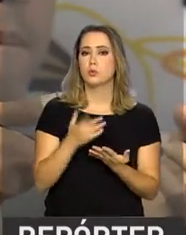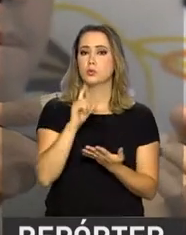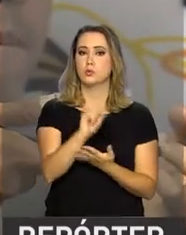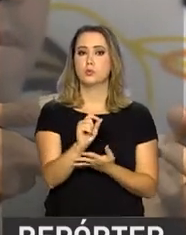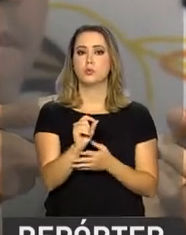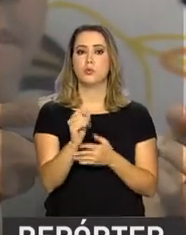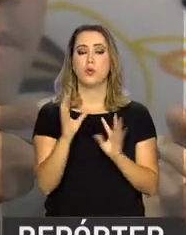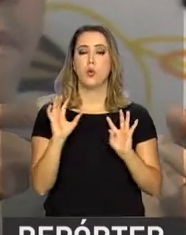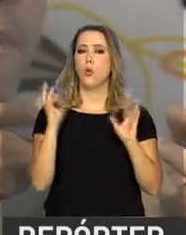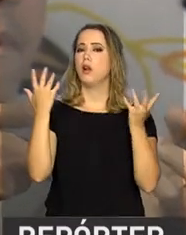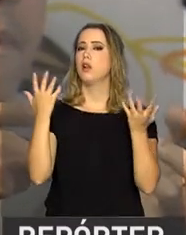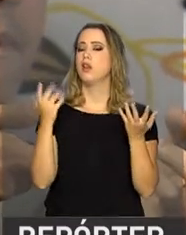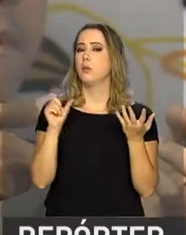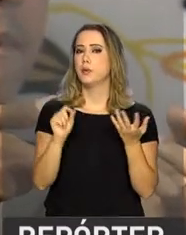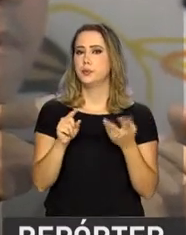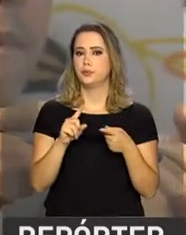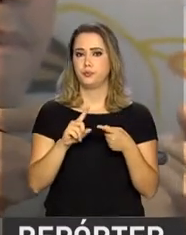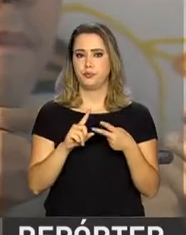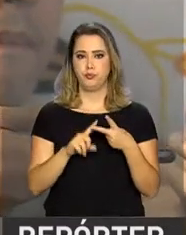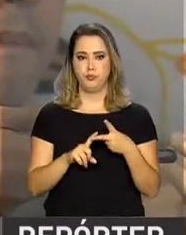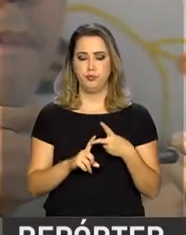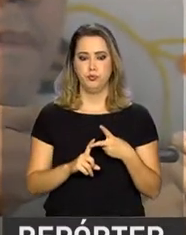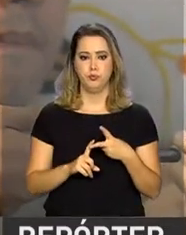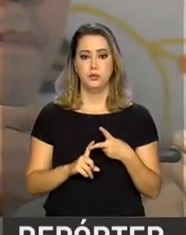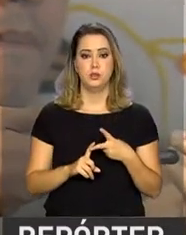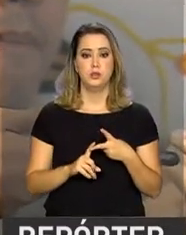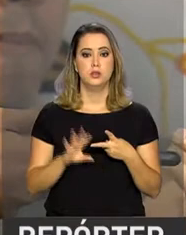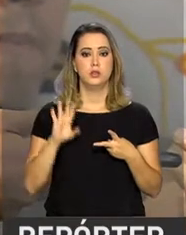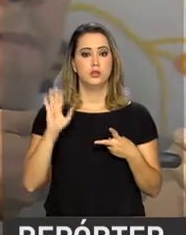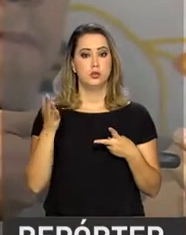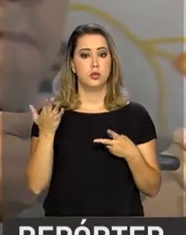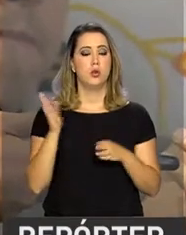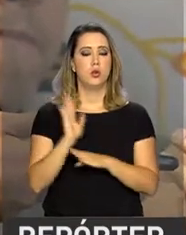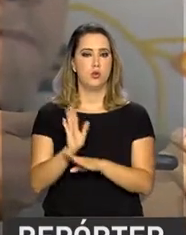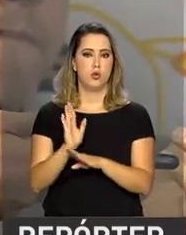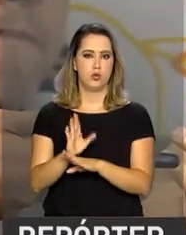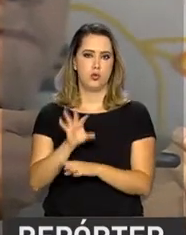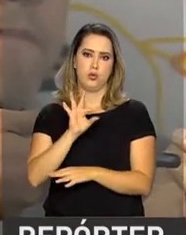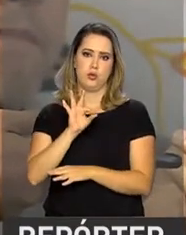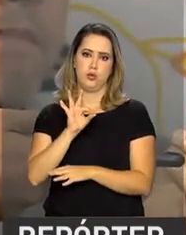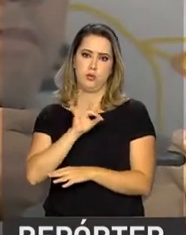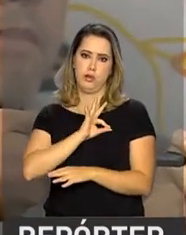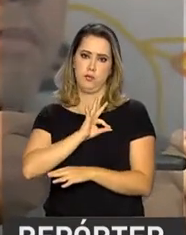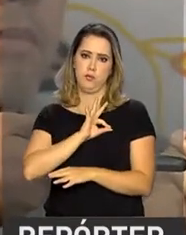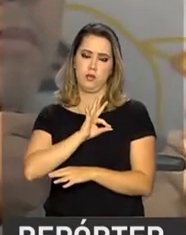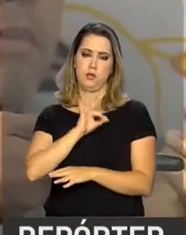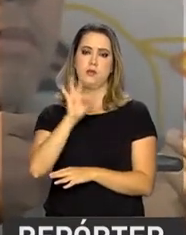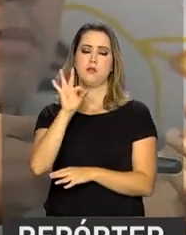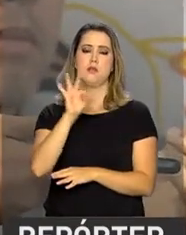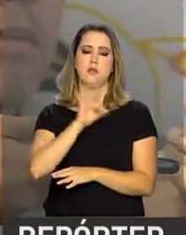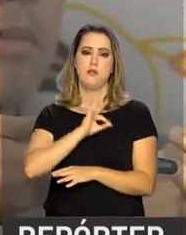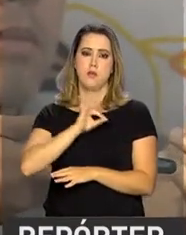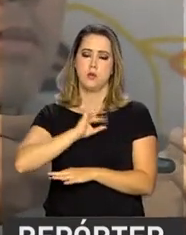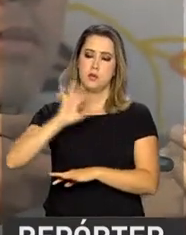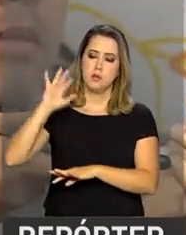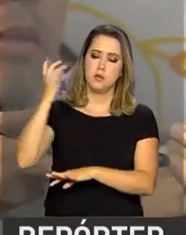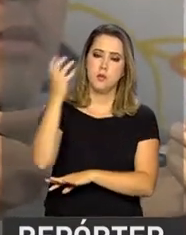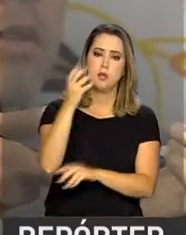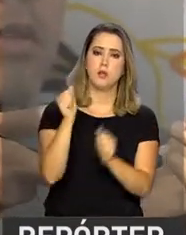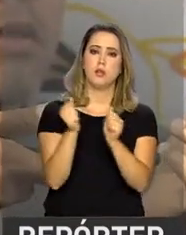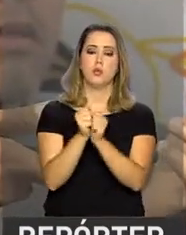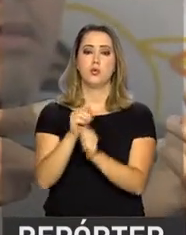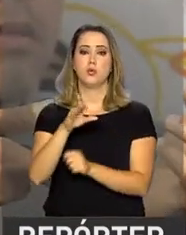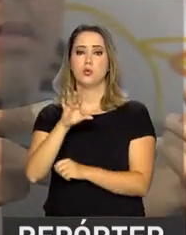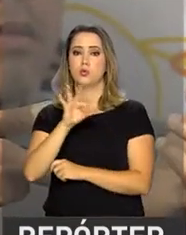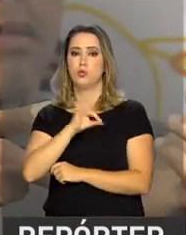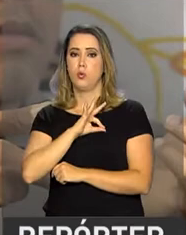de clima e já agora com o reforço da Polícia Militar Ambiental do Goiás, com a Polícia Civil, que a gente